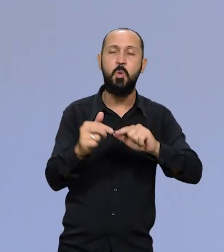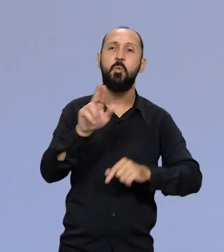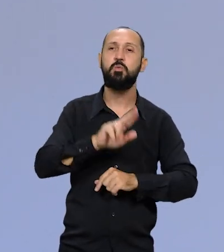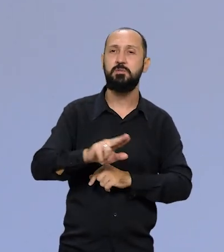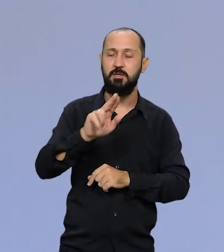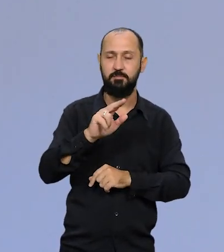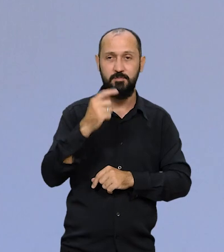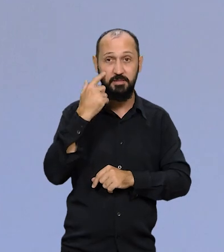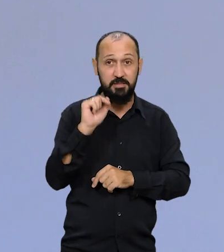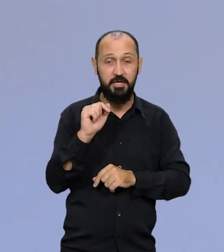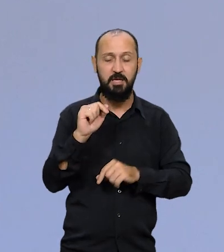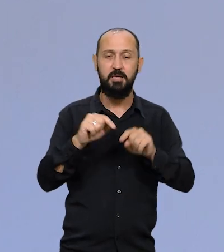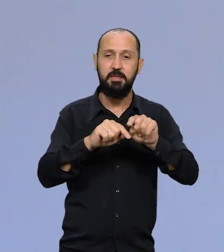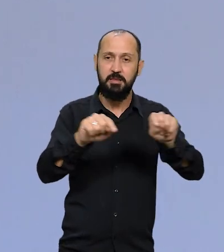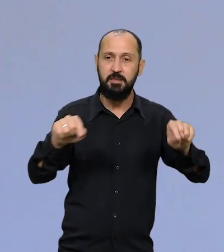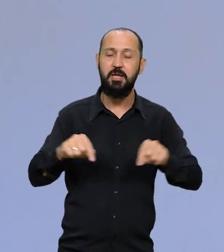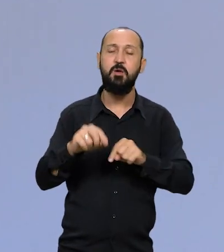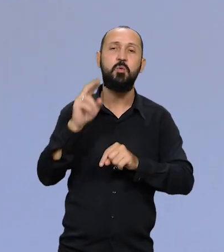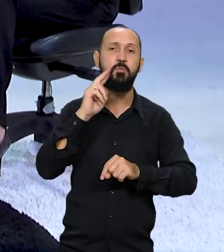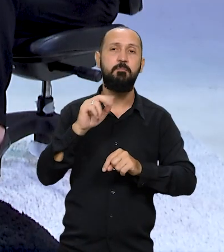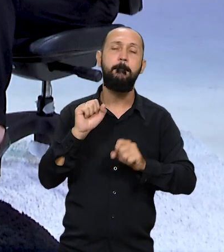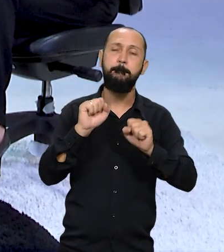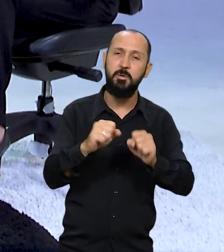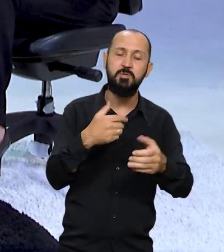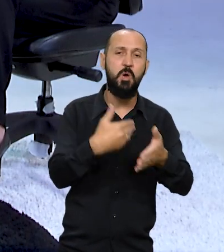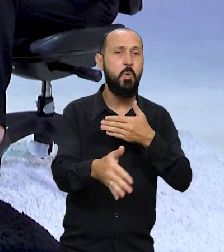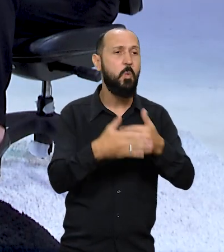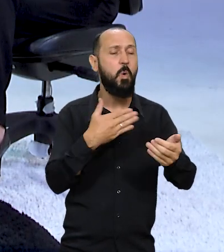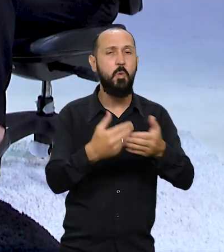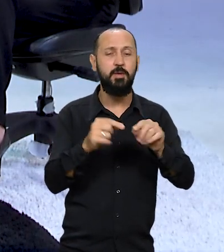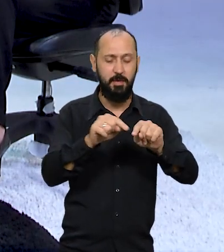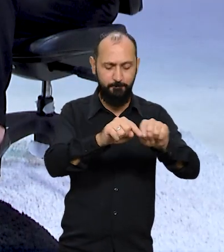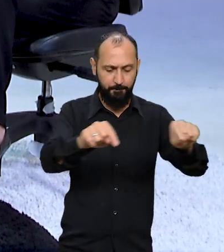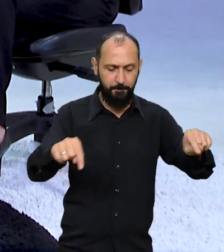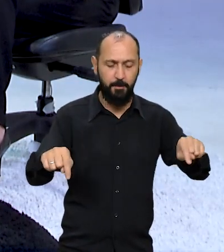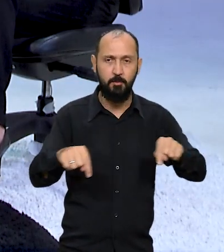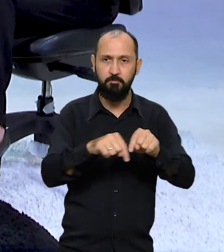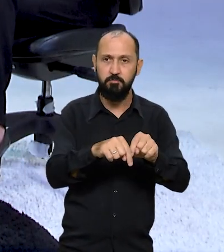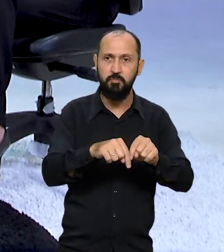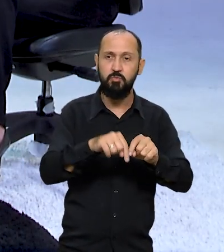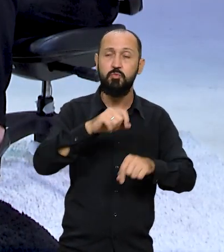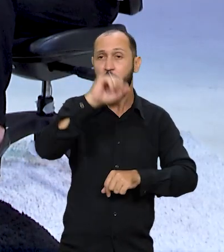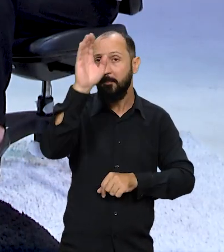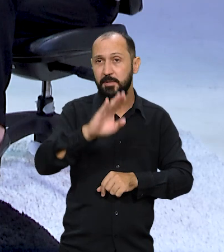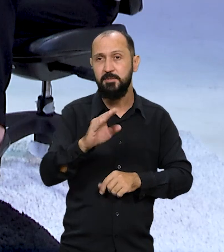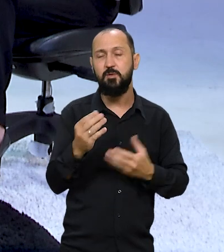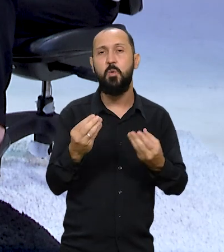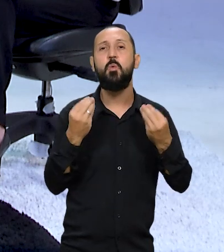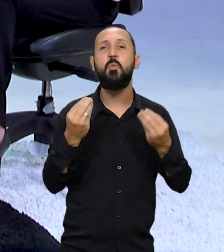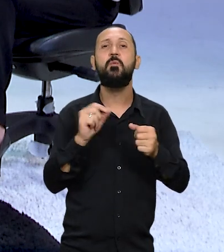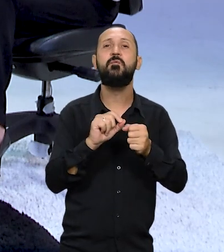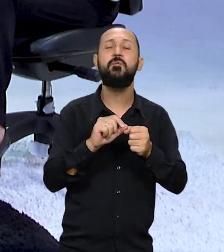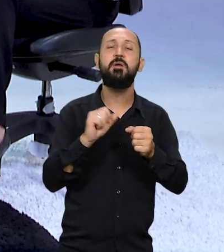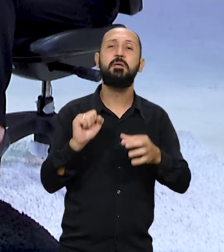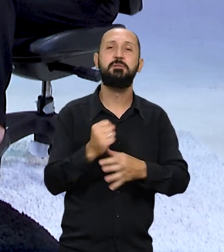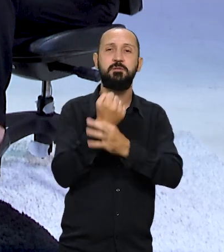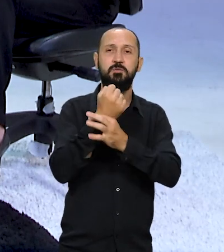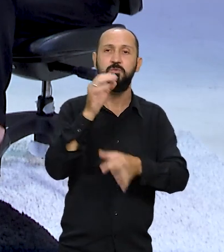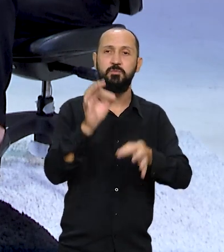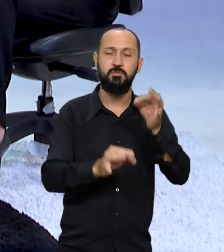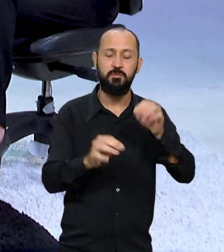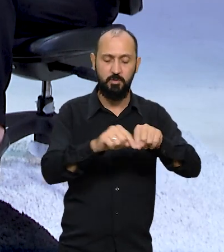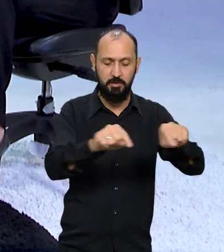foi demarcar terras para os indígenas. O problema é demarcar propriedades privadas como se terras indígenas fossem. Exato.